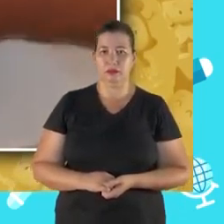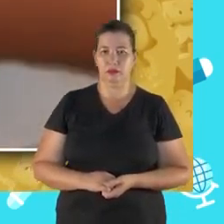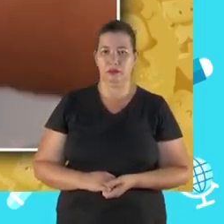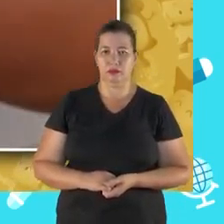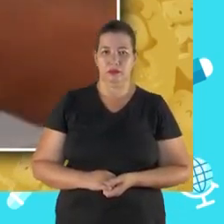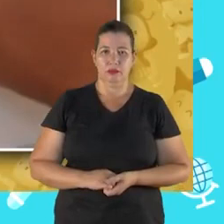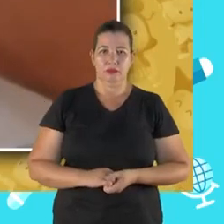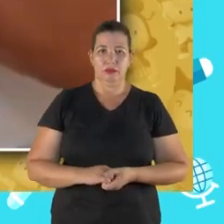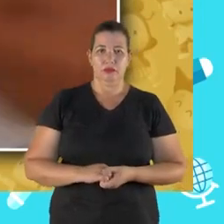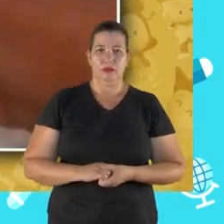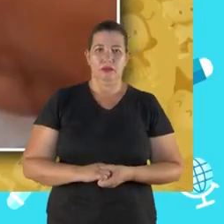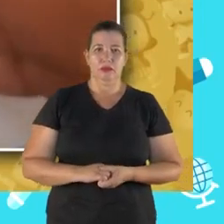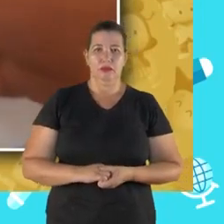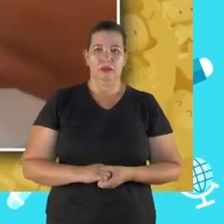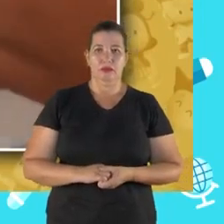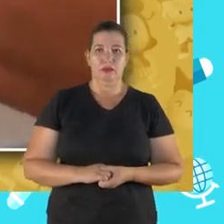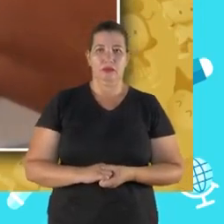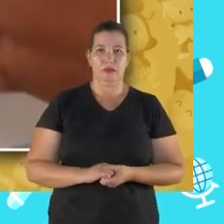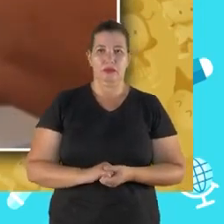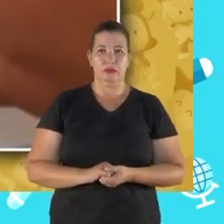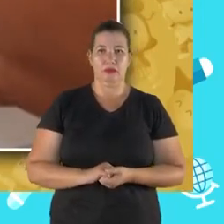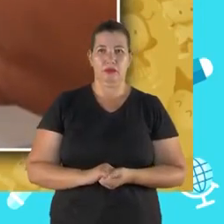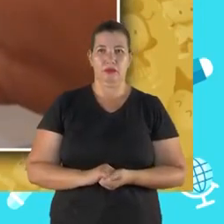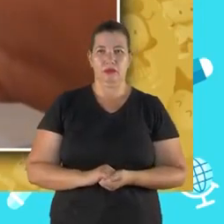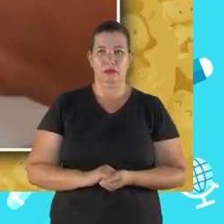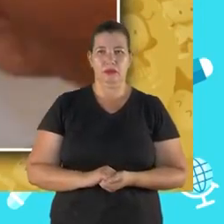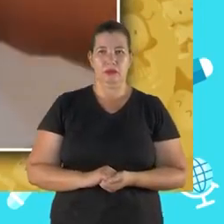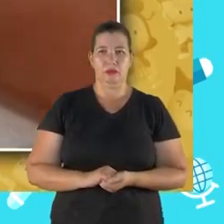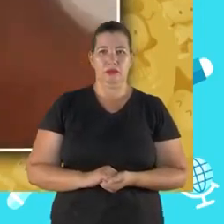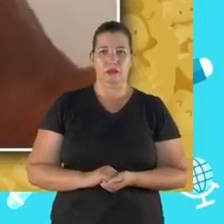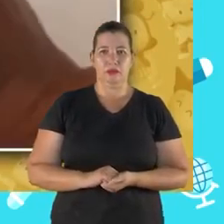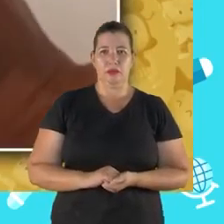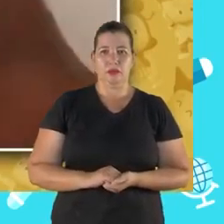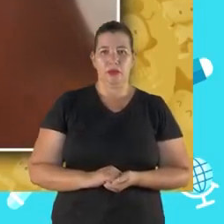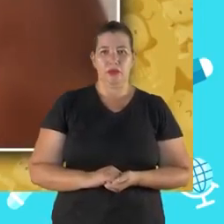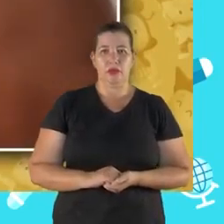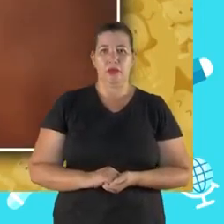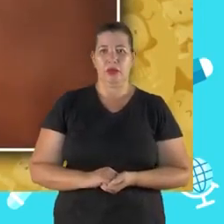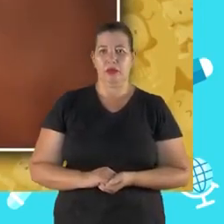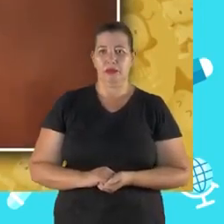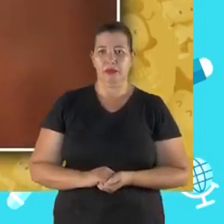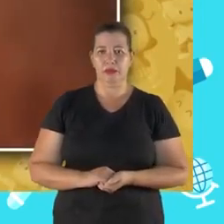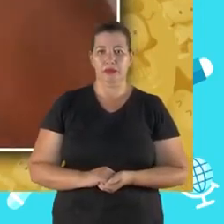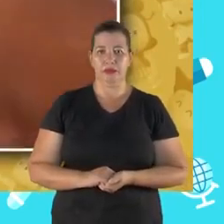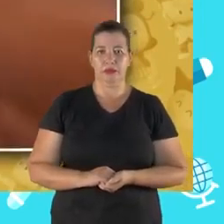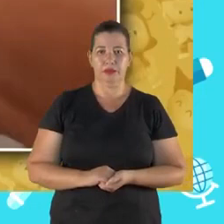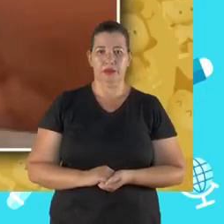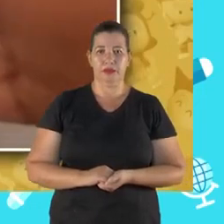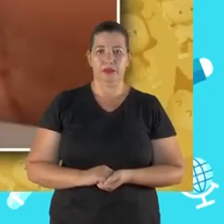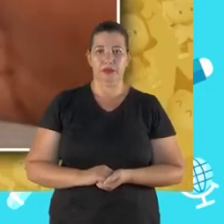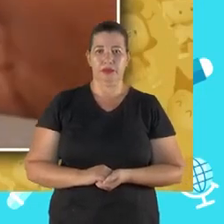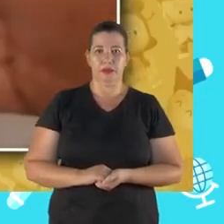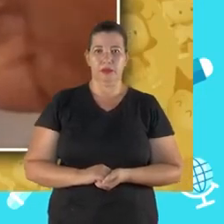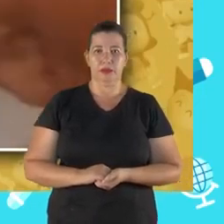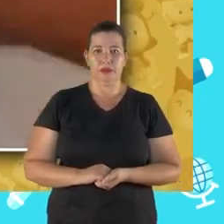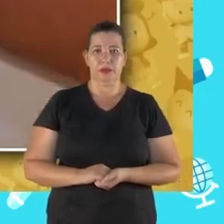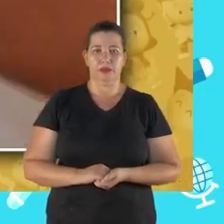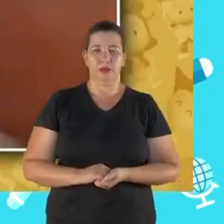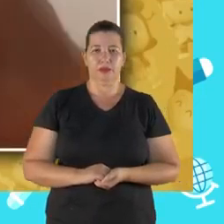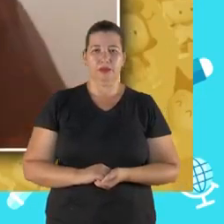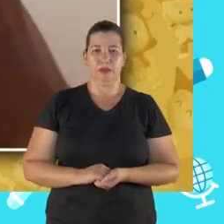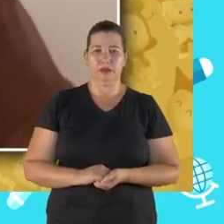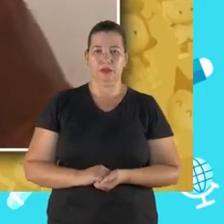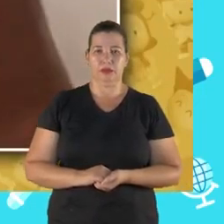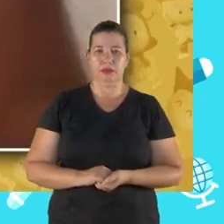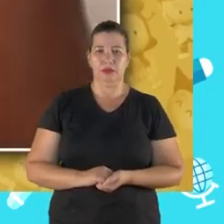E dá mais o quê? Mais um nozinho. Ai, que divertido. E assim